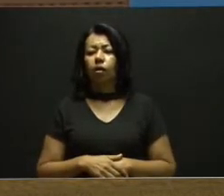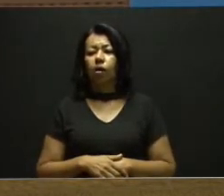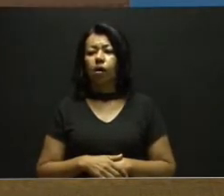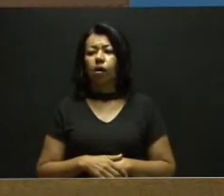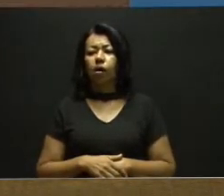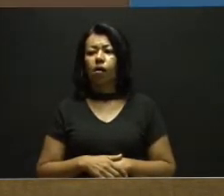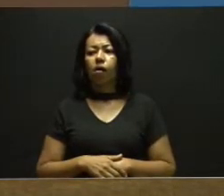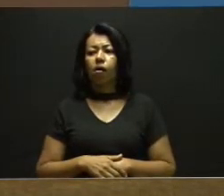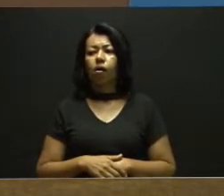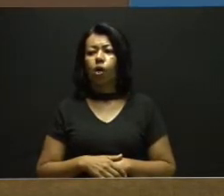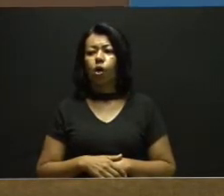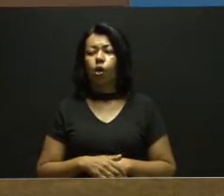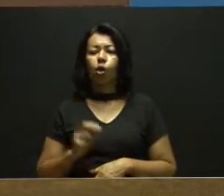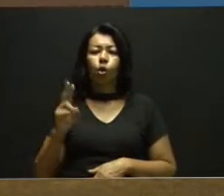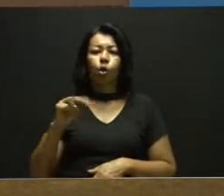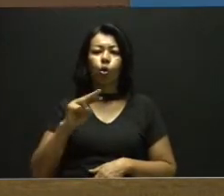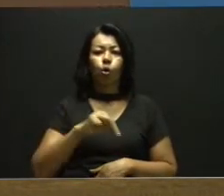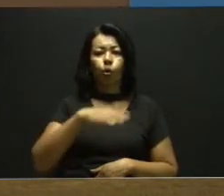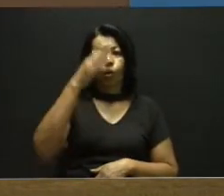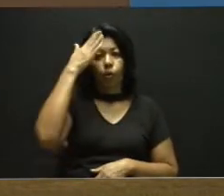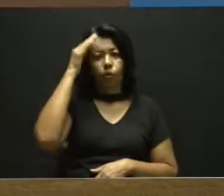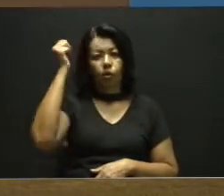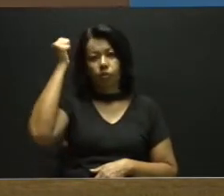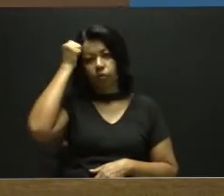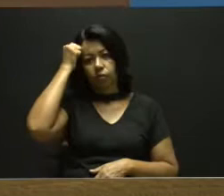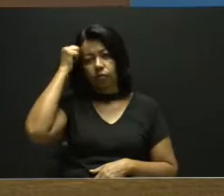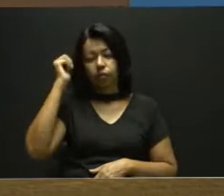jamais vou esquecer disso